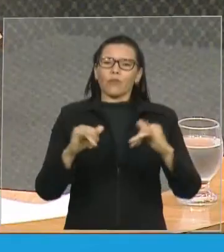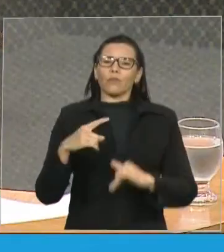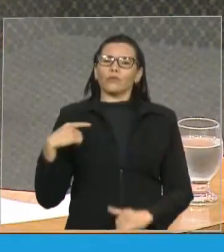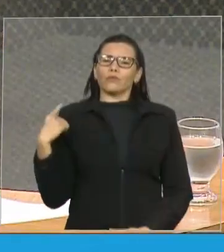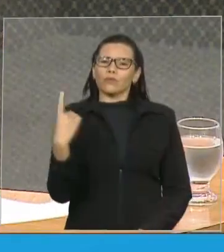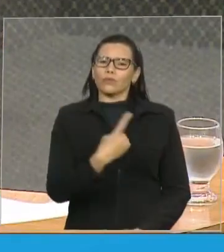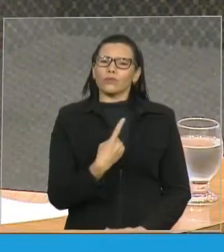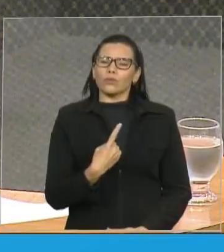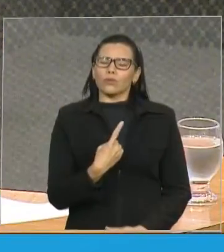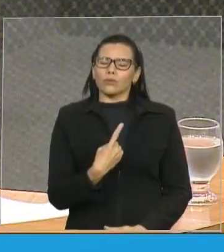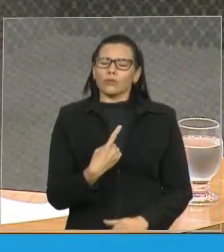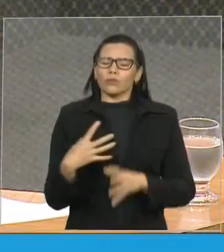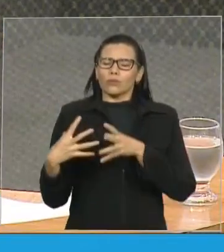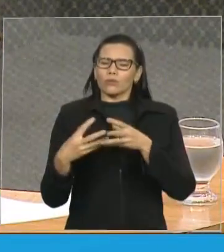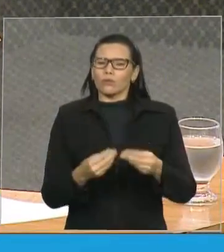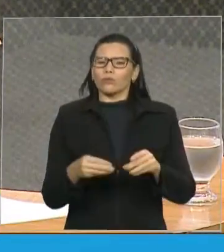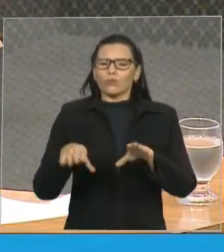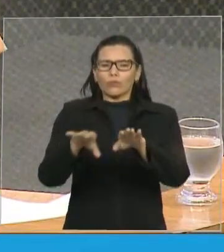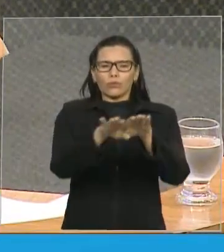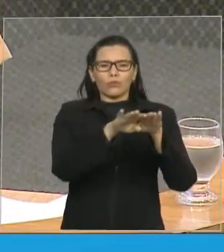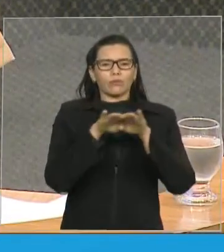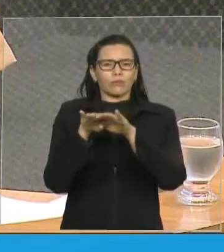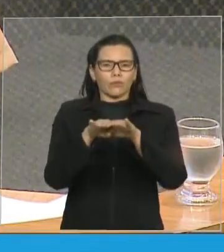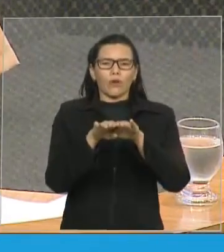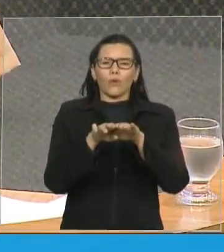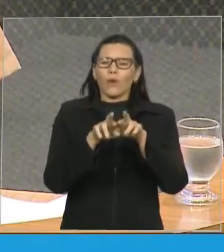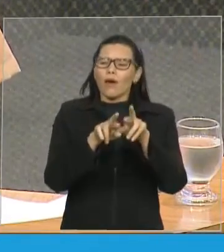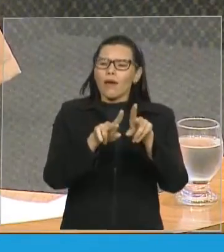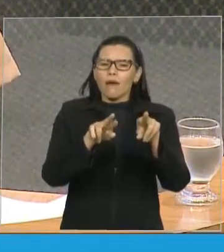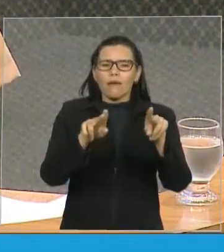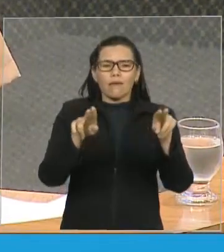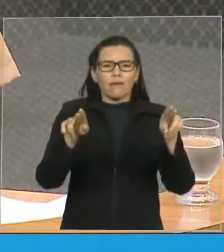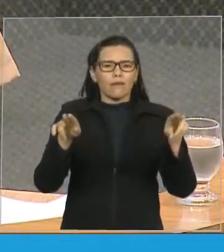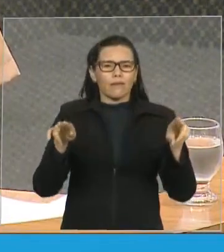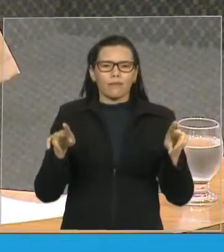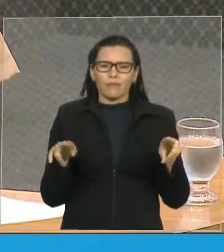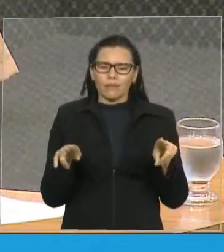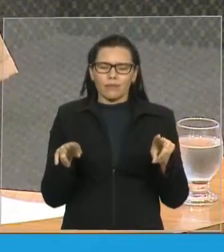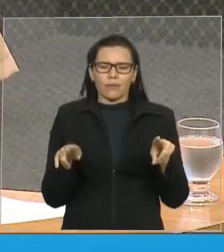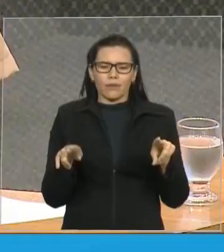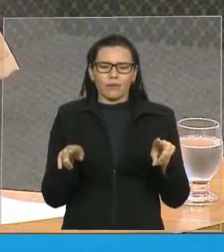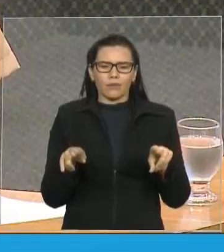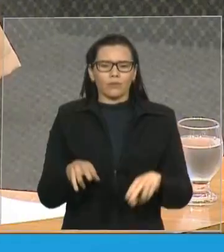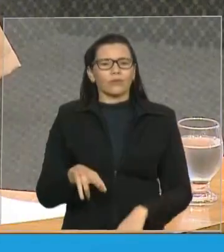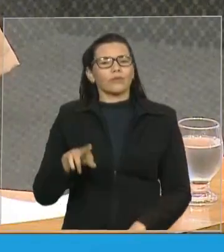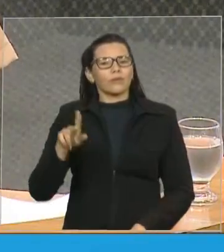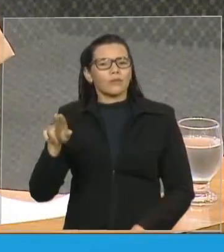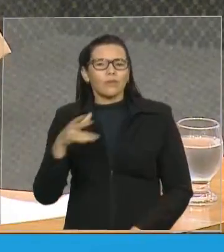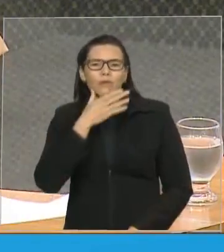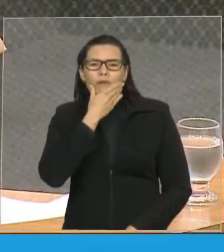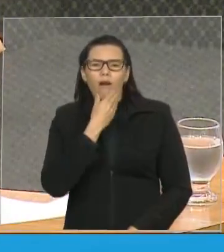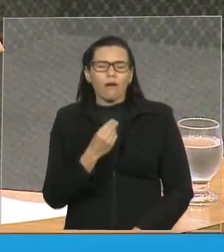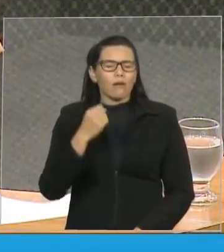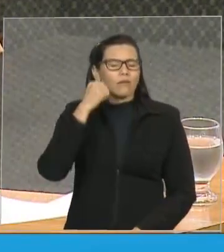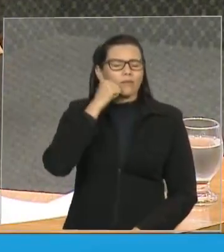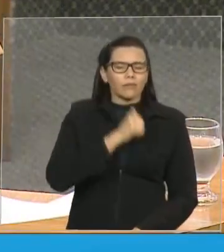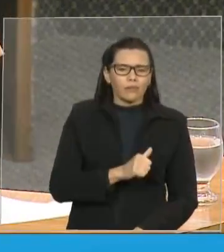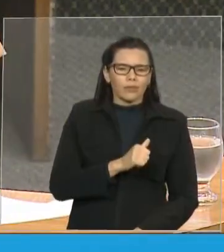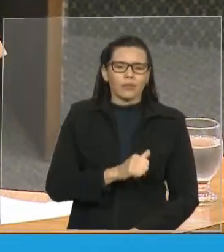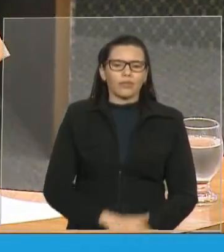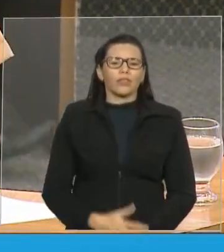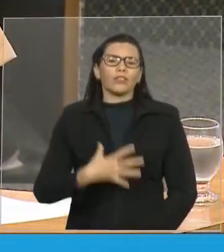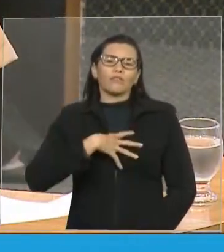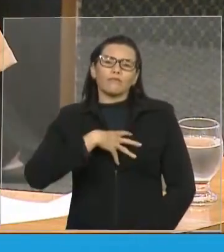sentido da fraternidade. Dos povos, somos todos irmãos e irmãs, filhos e filhas de um